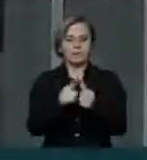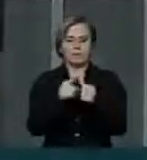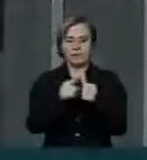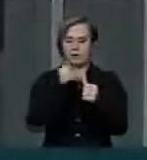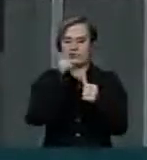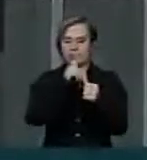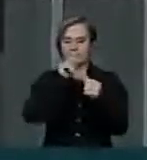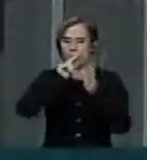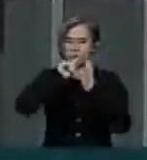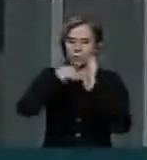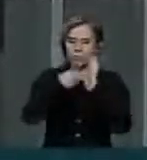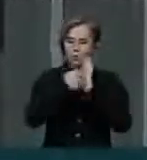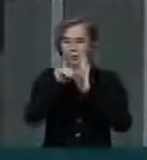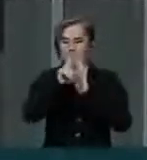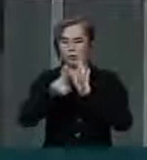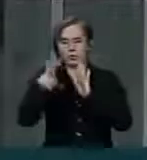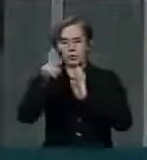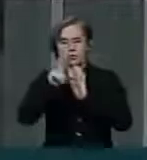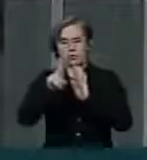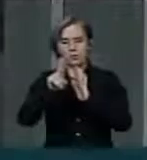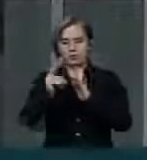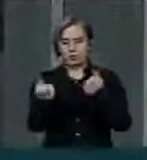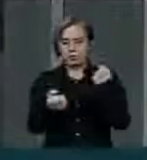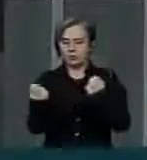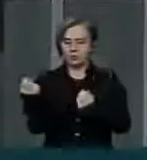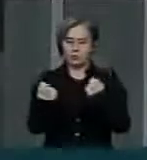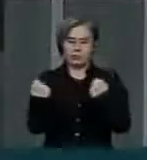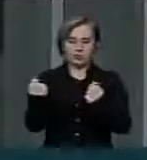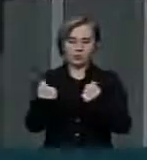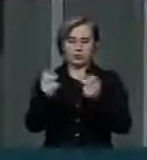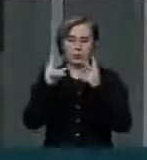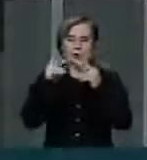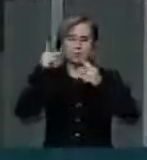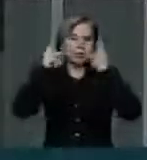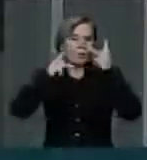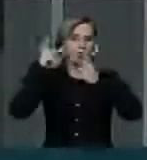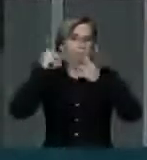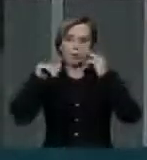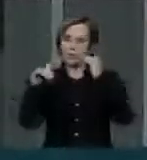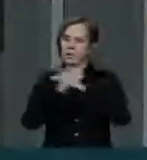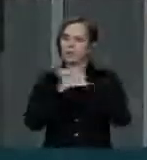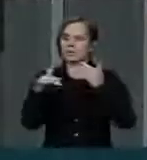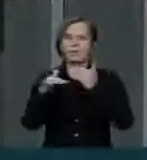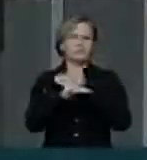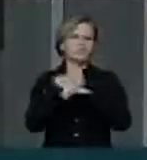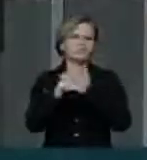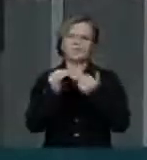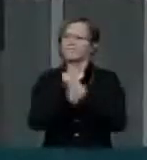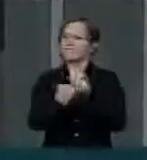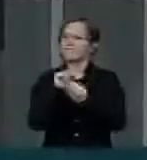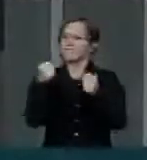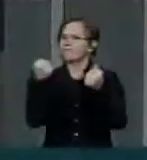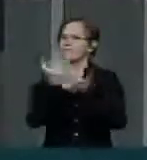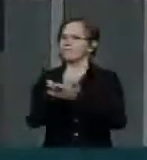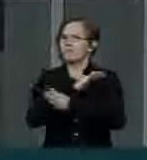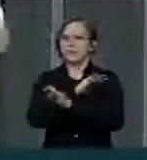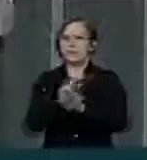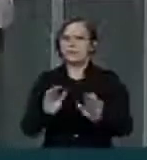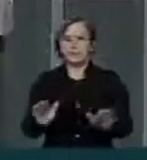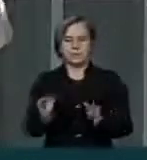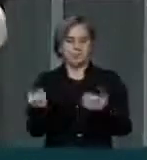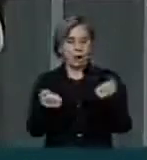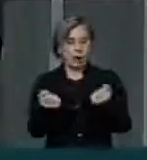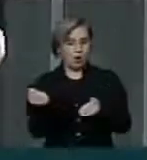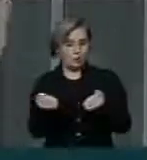universalizar o uso e a propriedade do automóvel como política de mobilidade. Isso que precisa acabar. O